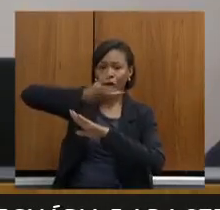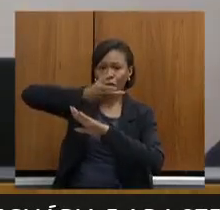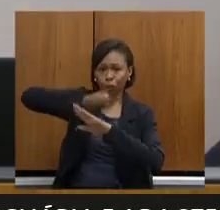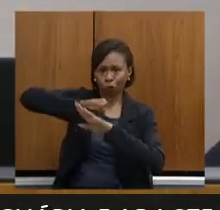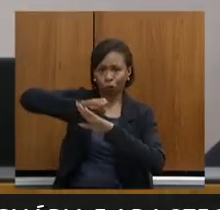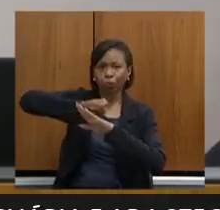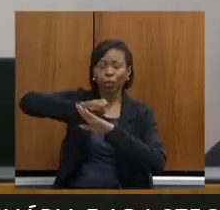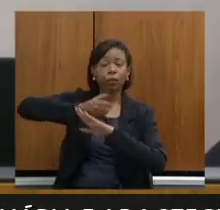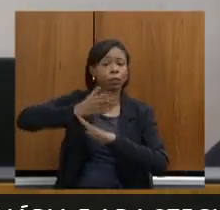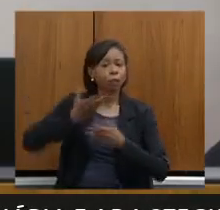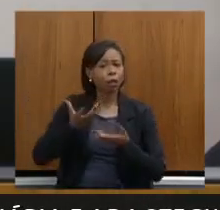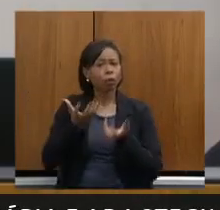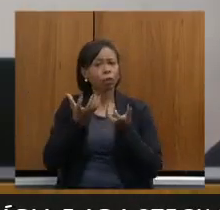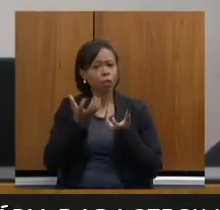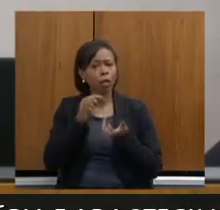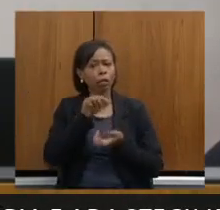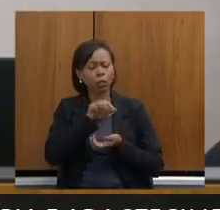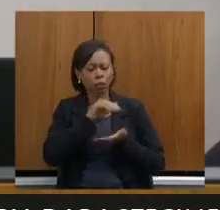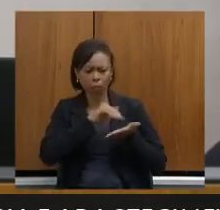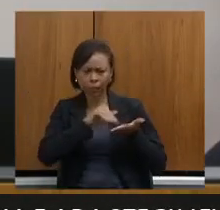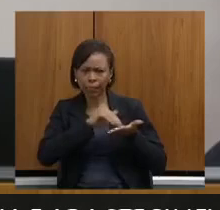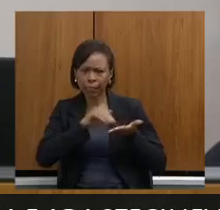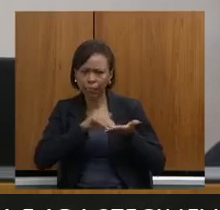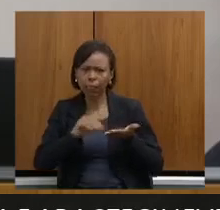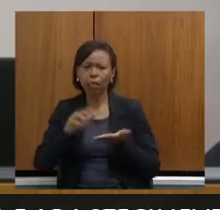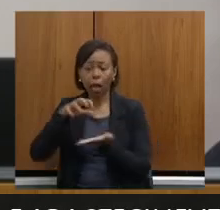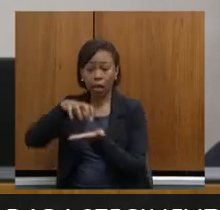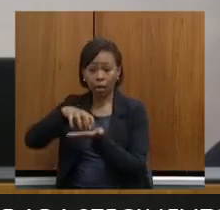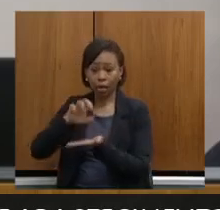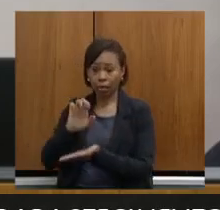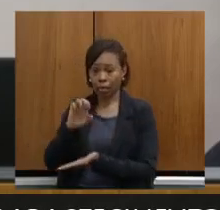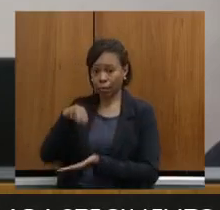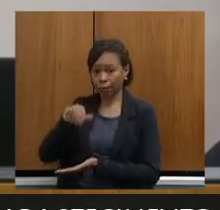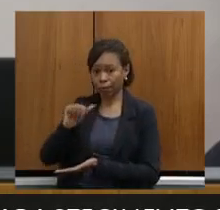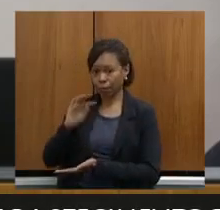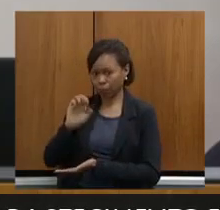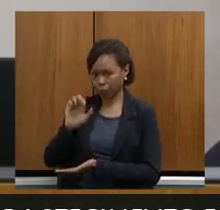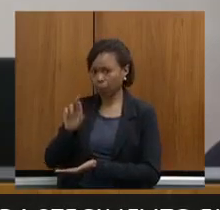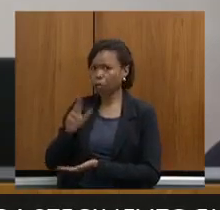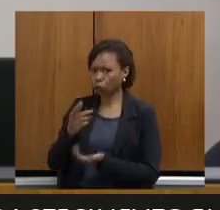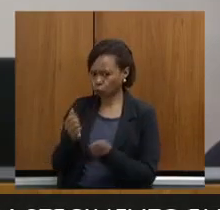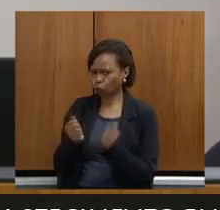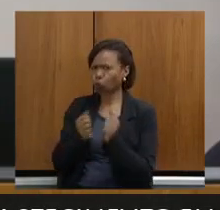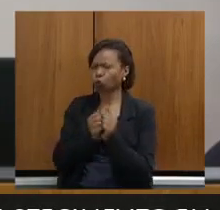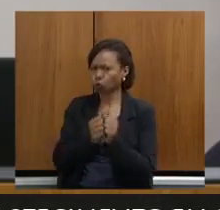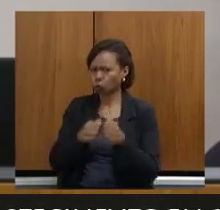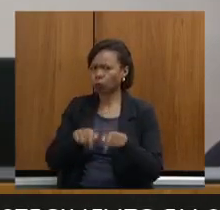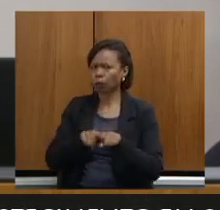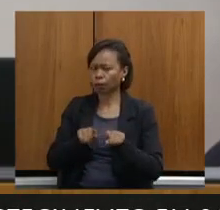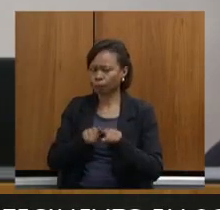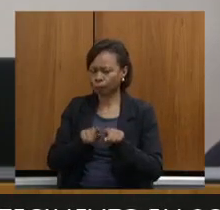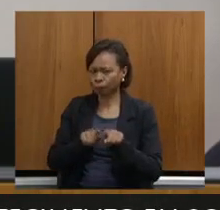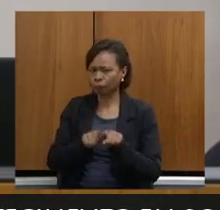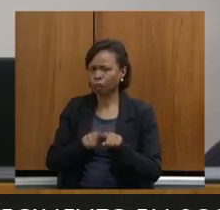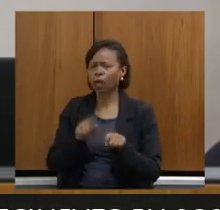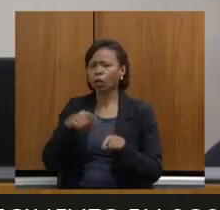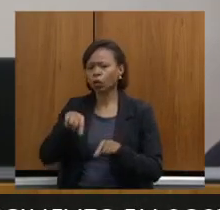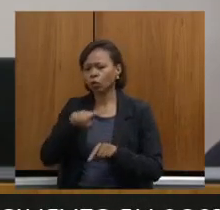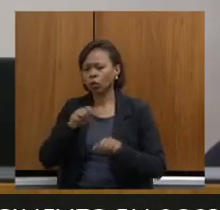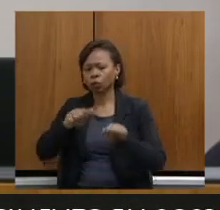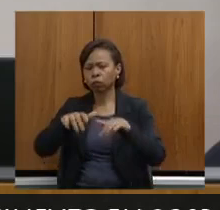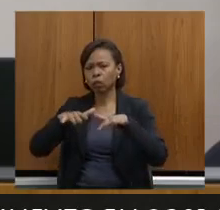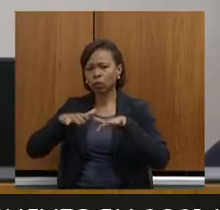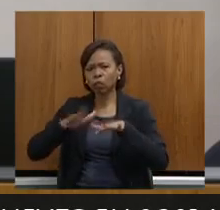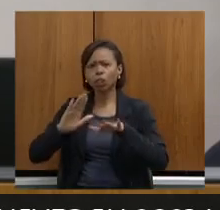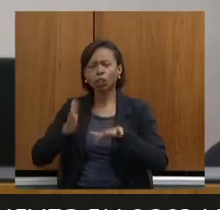A Emater já tá junto nós vamos voltar a conversar fizemos requerimento para fazer uma audiência pública relacionado a isso